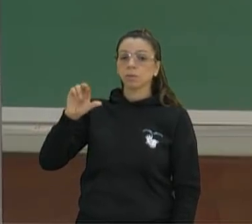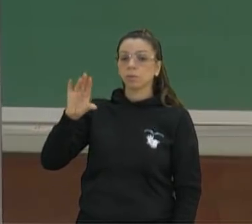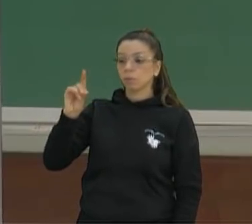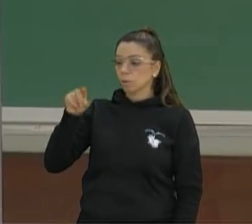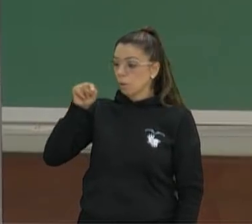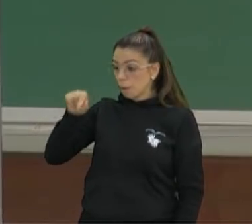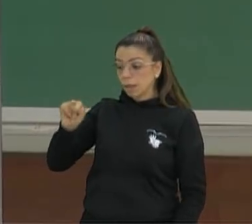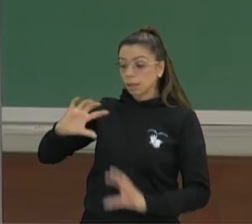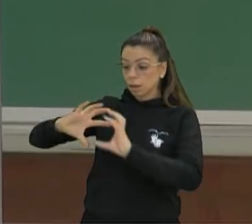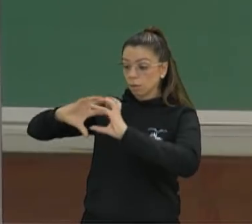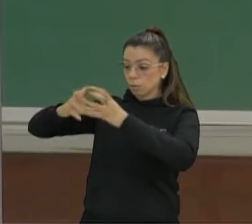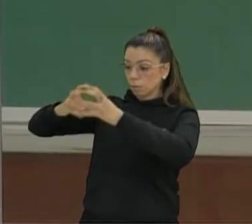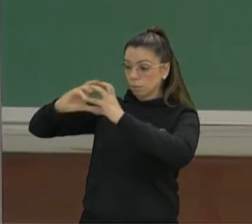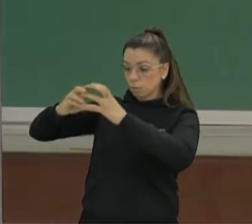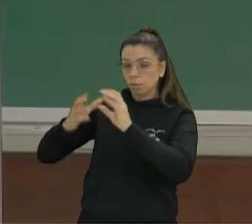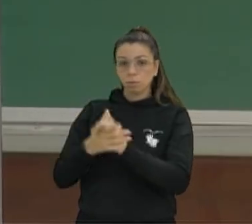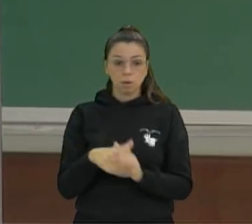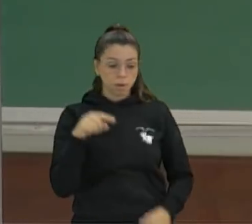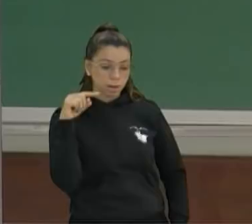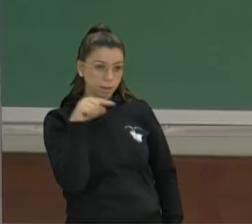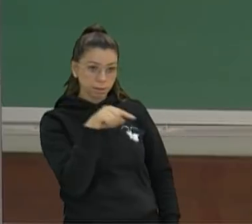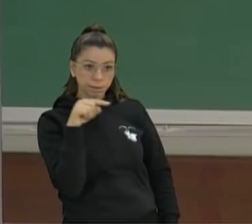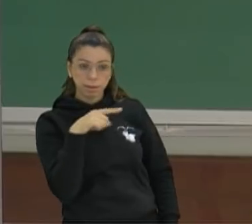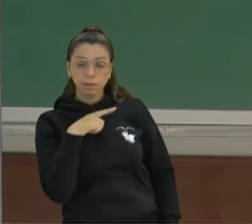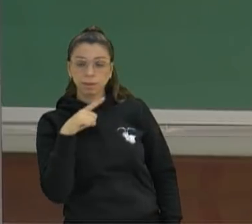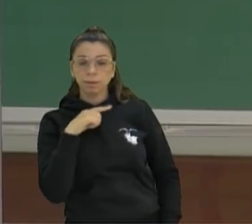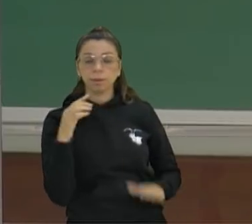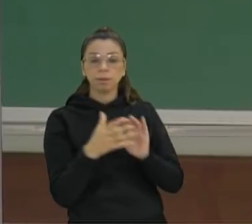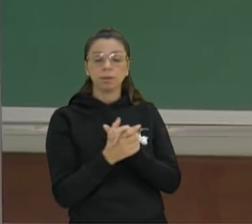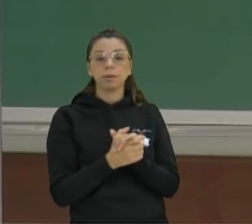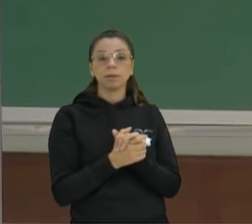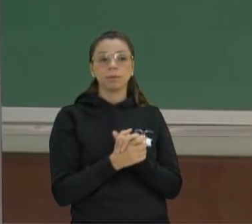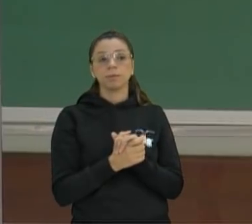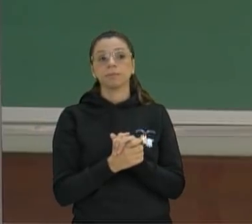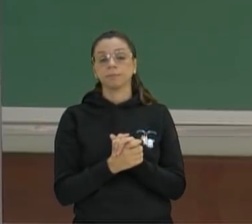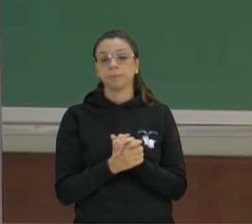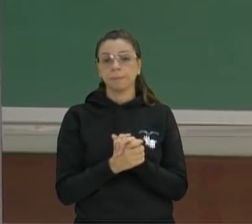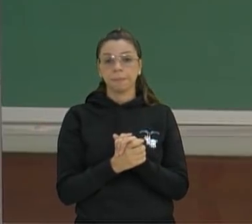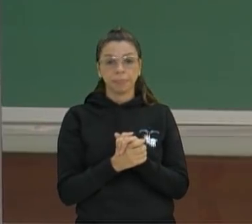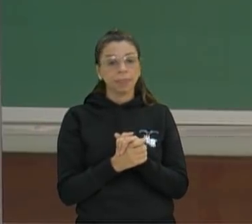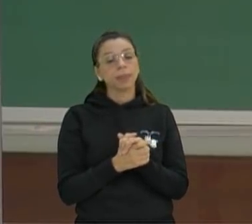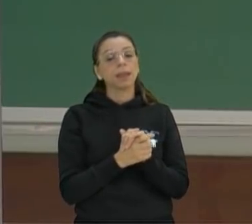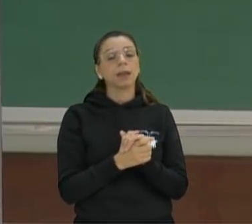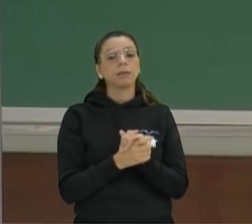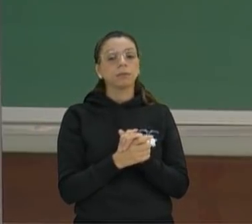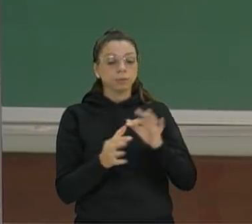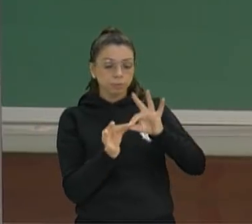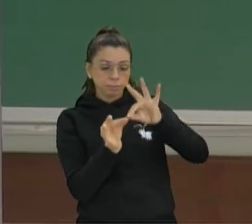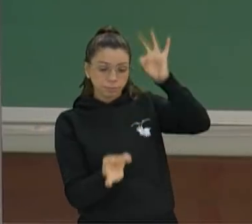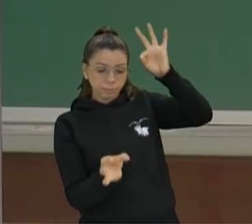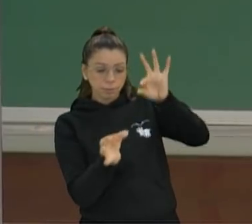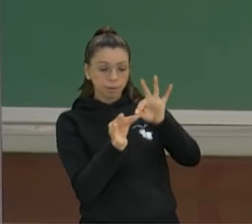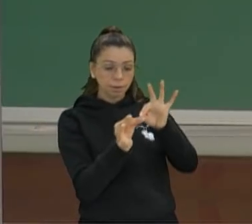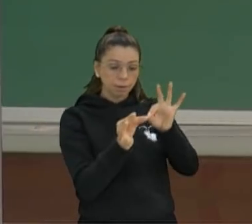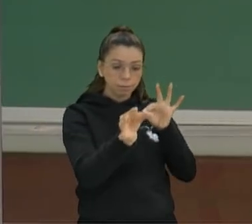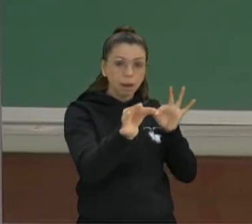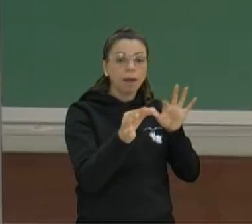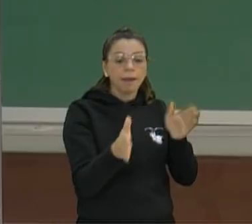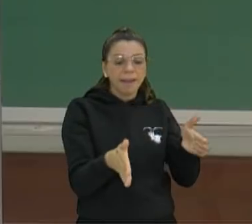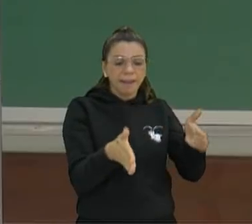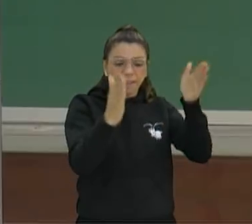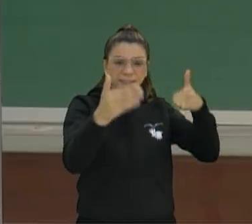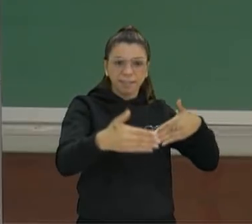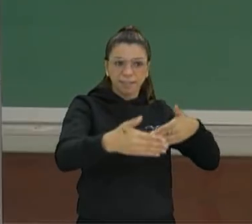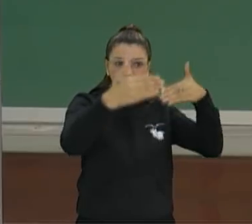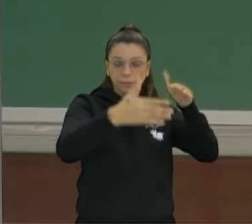fazer uma diferenciação. Os poliedros, eles têm todos eles, partes retas, que nós vamos chamar de faces. Tá?